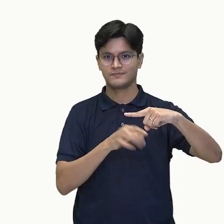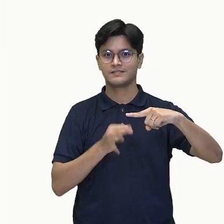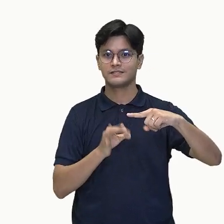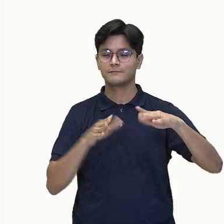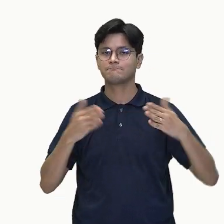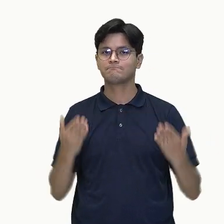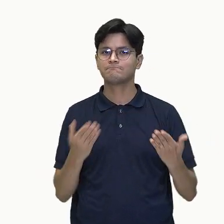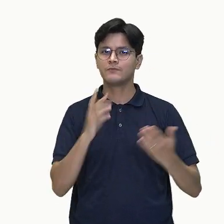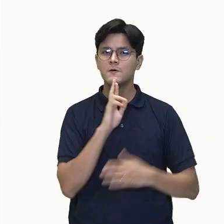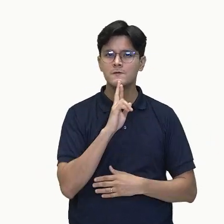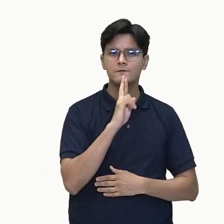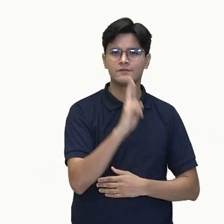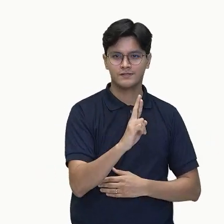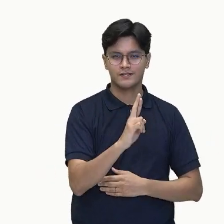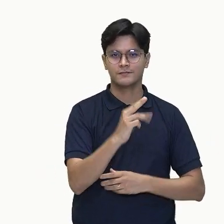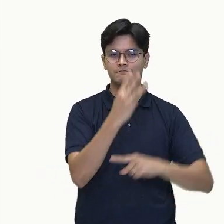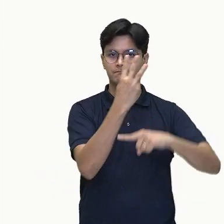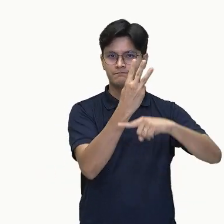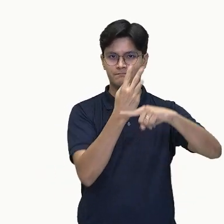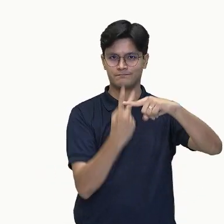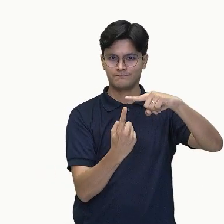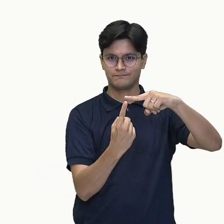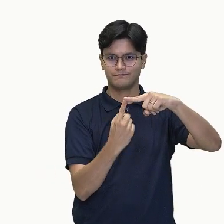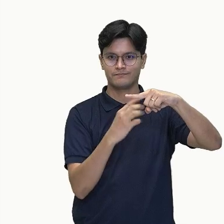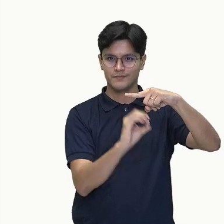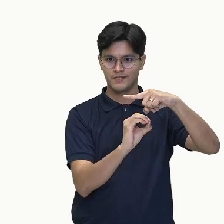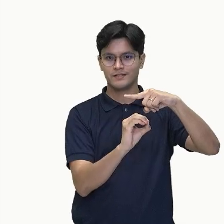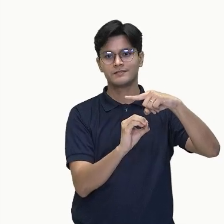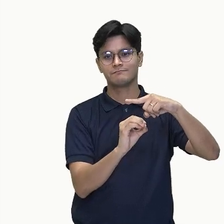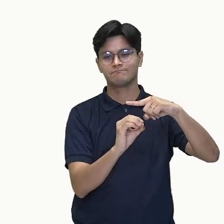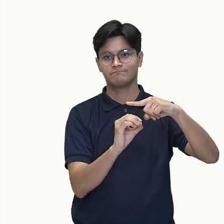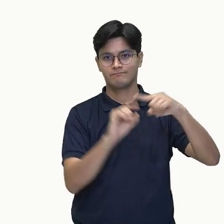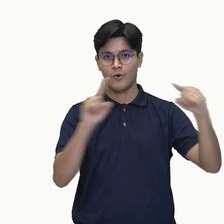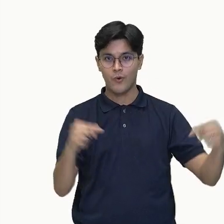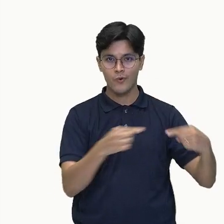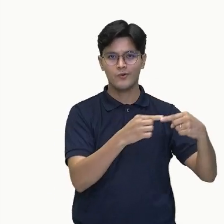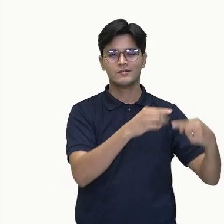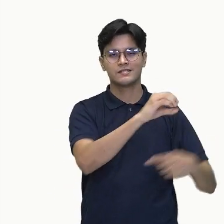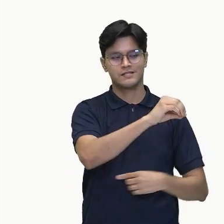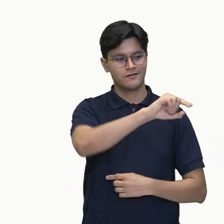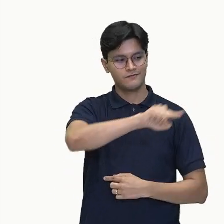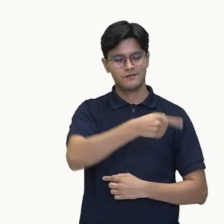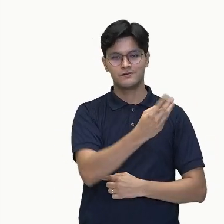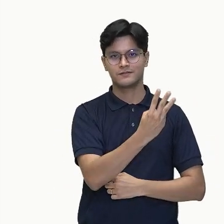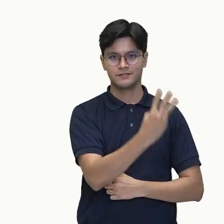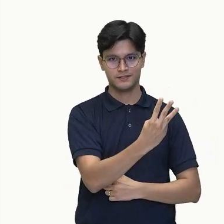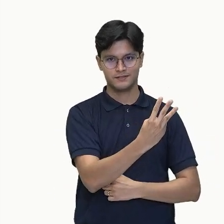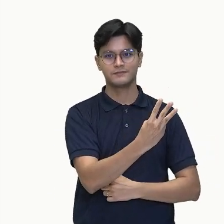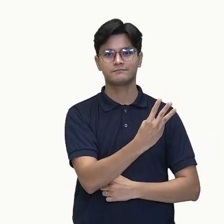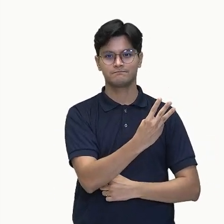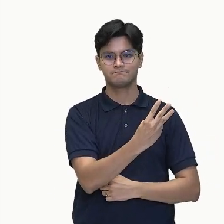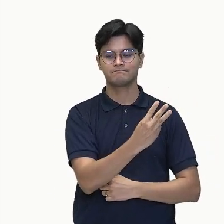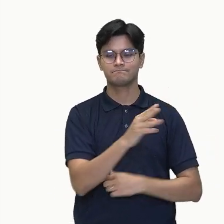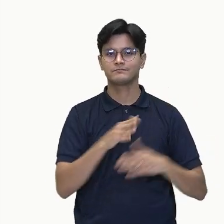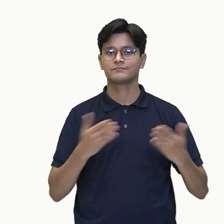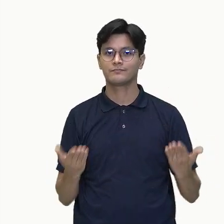obtendo assim 3 sobre 10, ou seja, 3 décimos. Transformando decimal, a gente